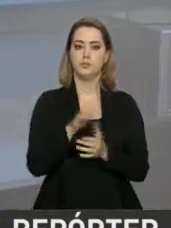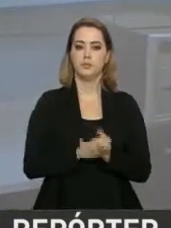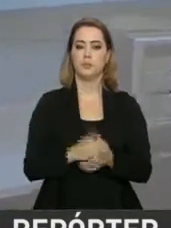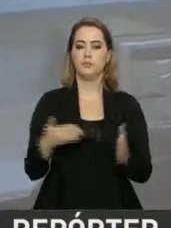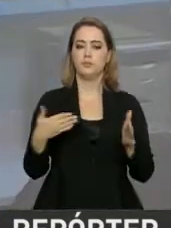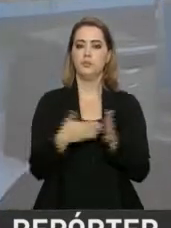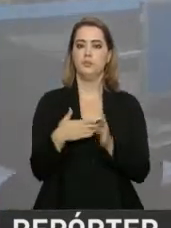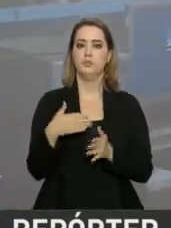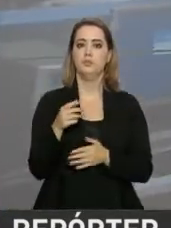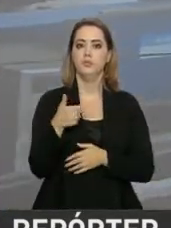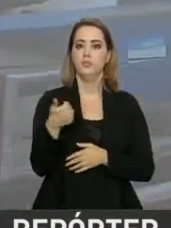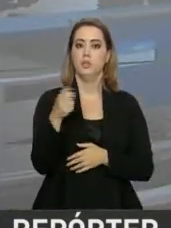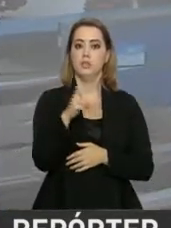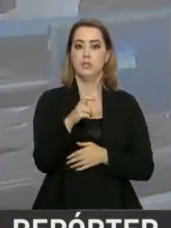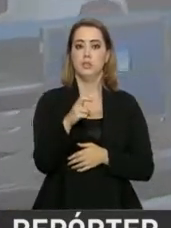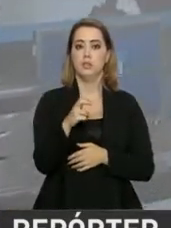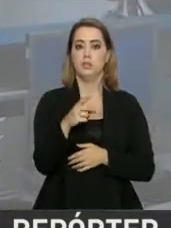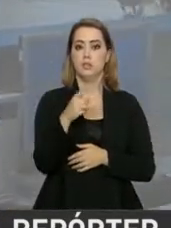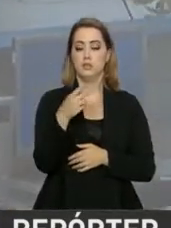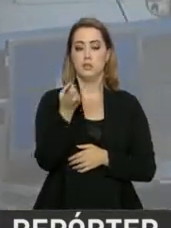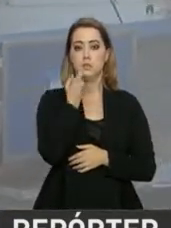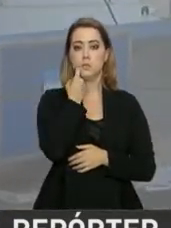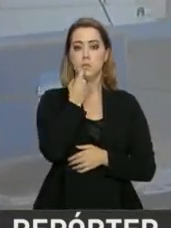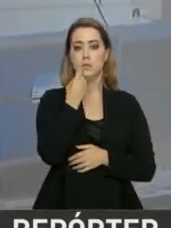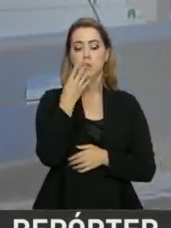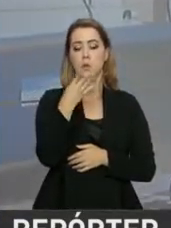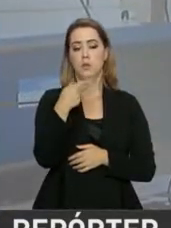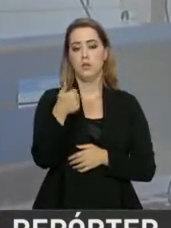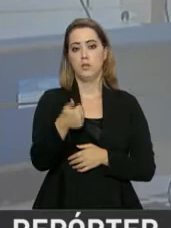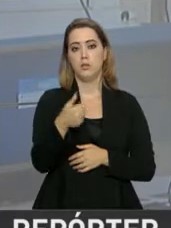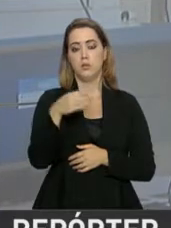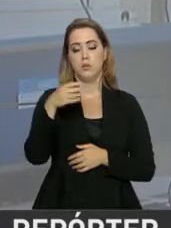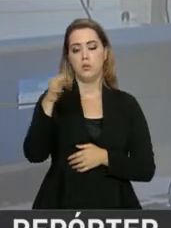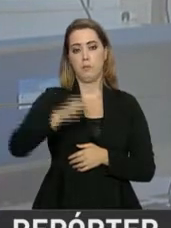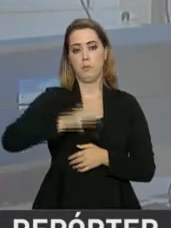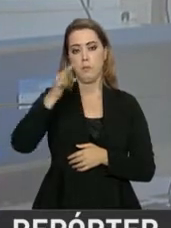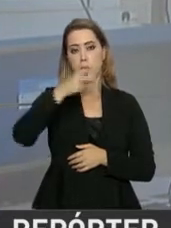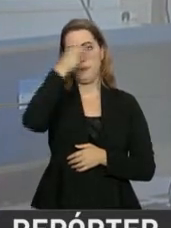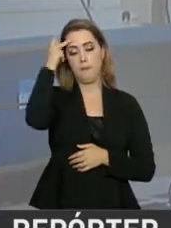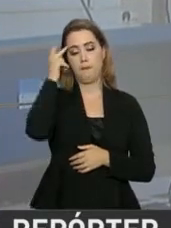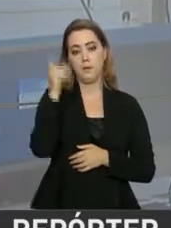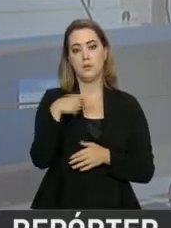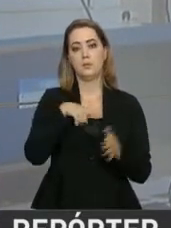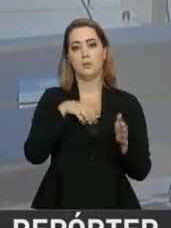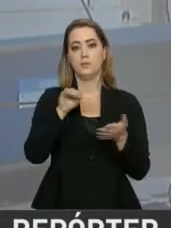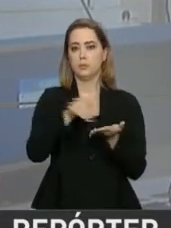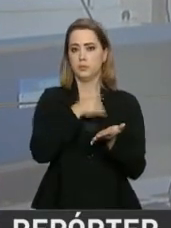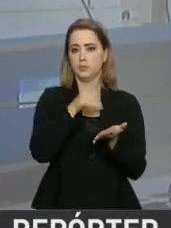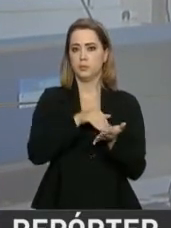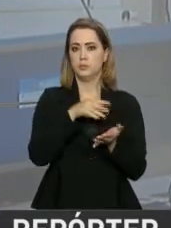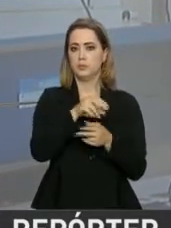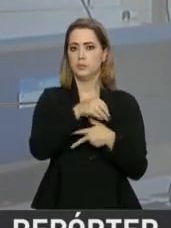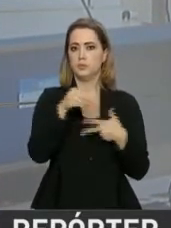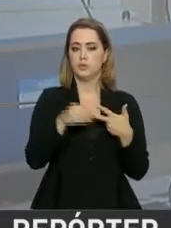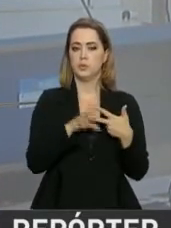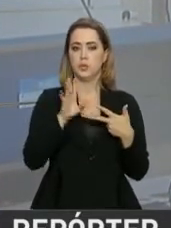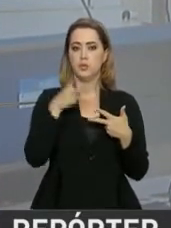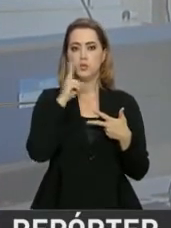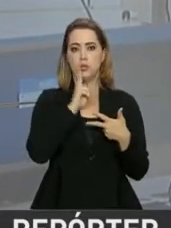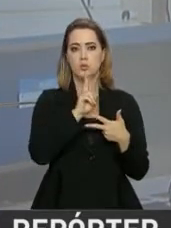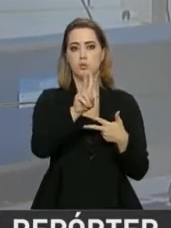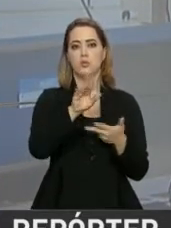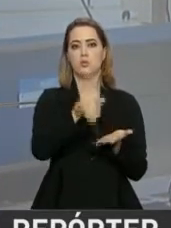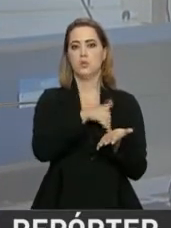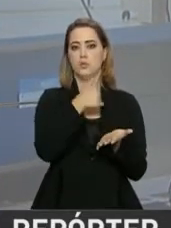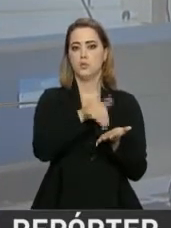até às 15 horas desta sexta-feira 41 por cento dos inscritos no enem 2016 já tinham visualizar os seus cartões de